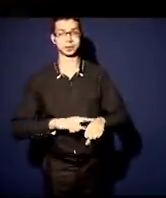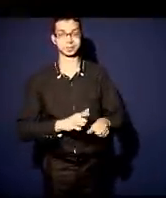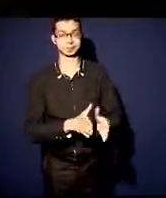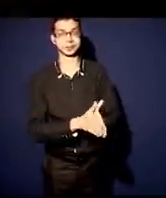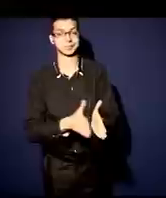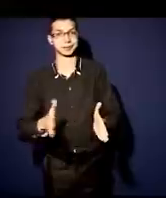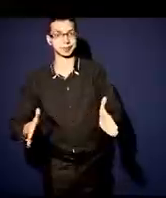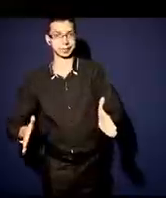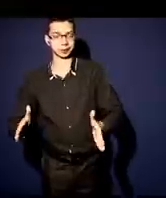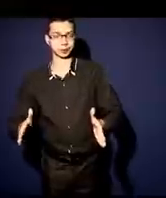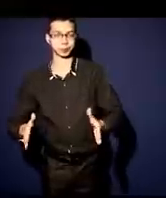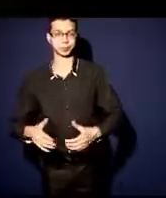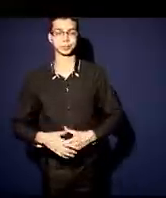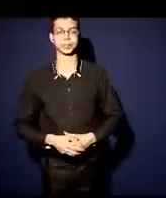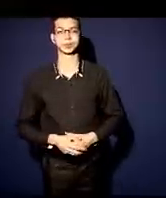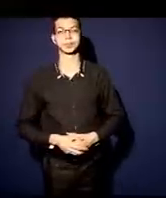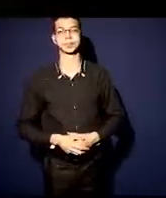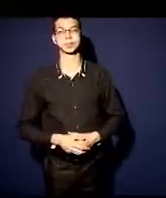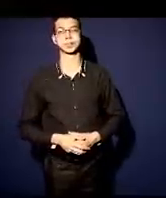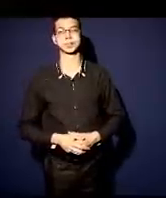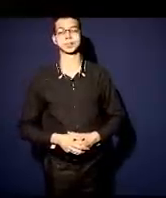à Bolsa e